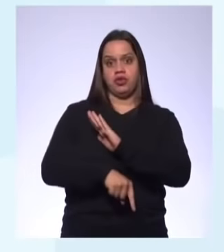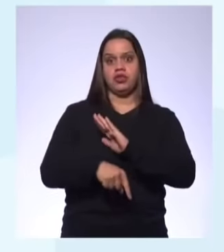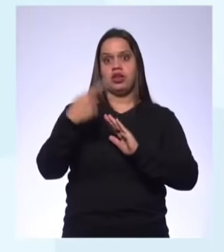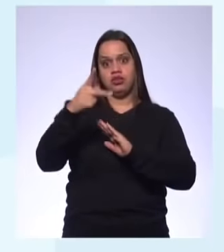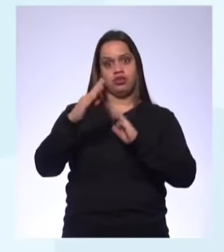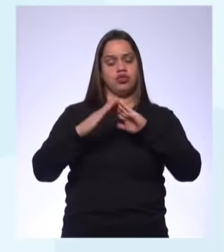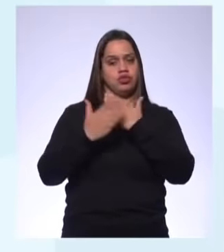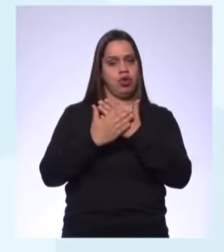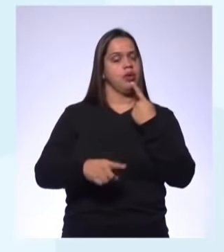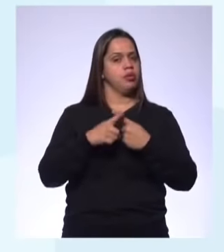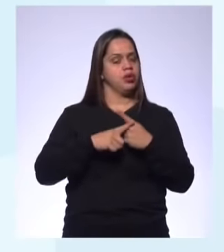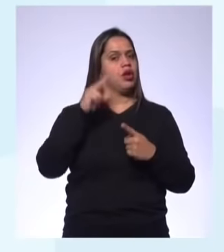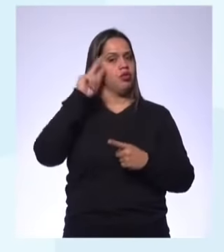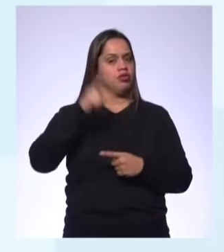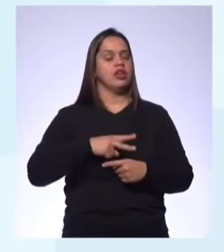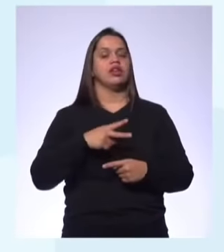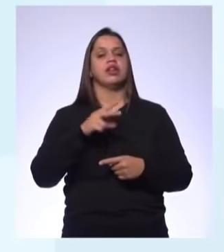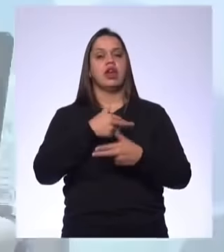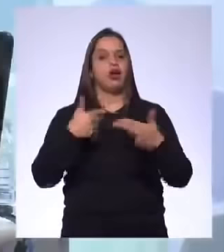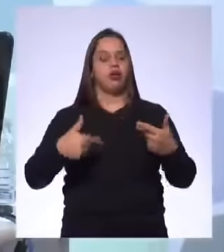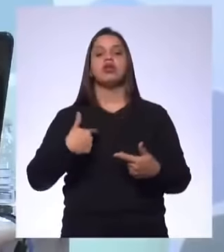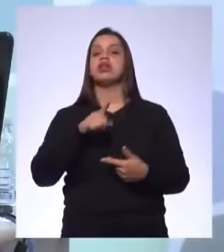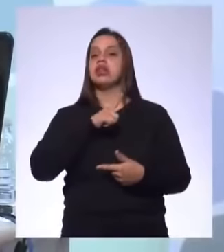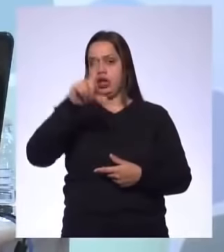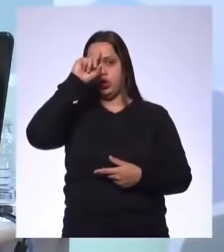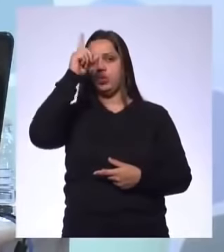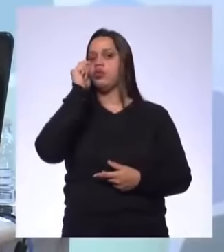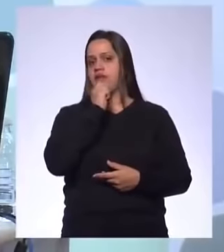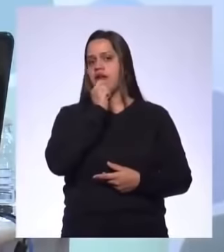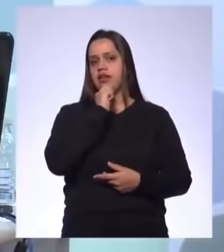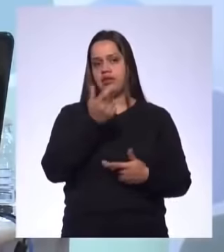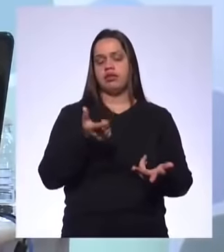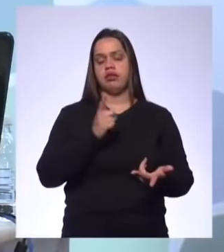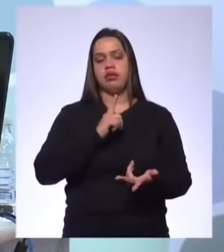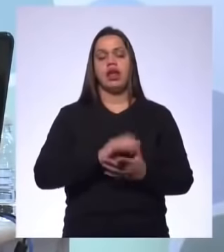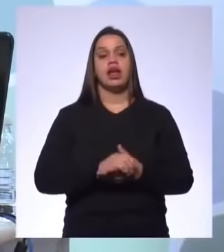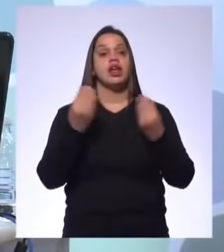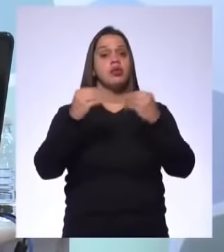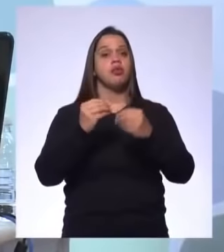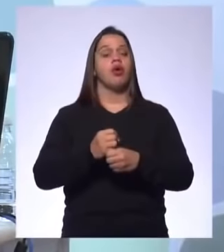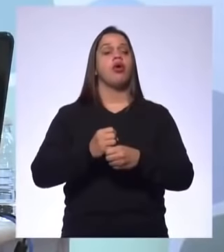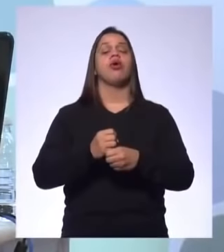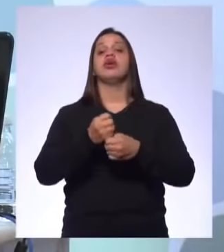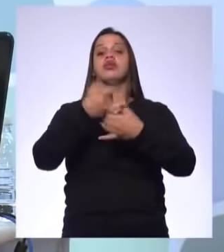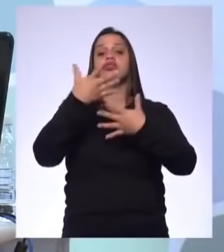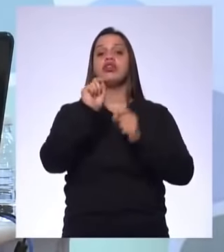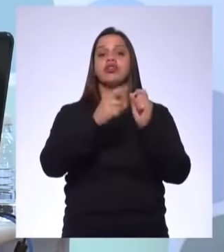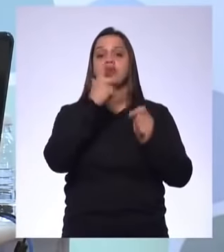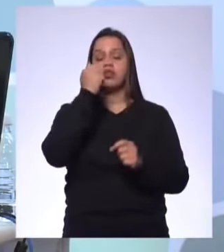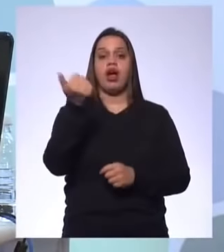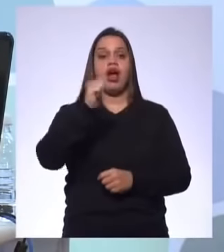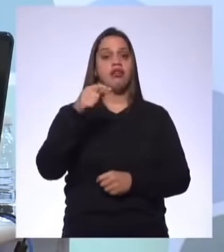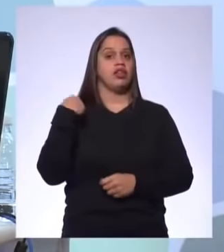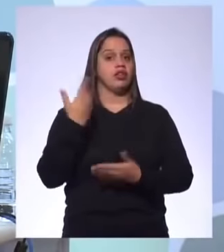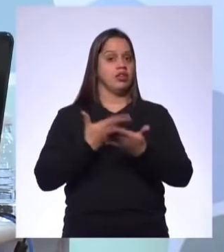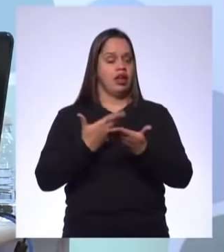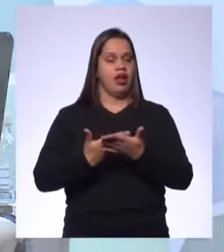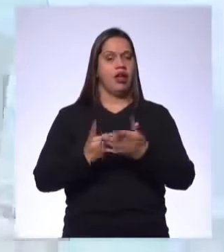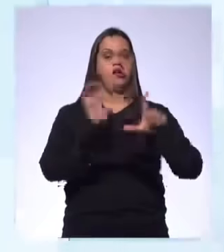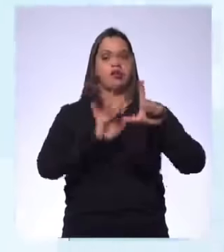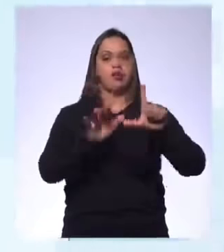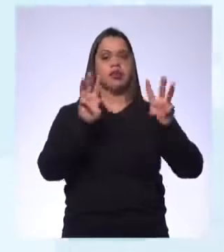porque eu vi que é algo que eles ainda têm dúvida, né, em relação ao verbo de elocução. E coloca no chat aí o que vocês acharam. Avalia lá a nossa aula pelo